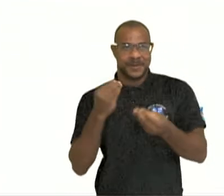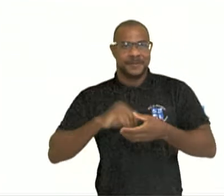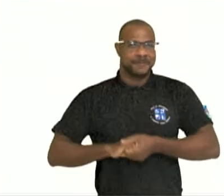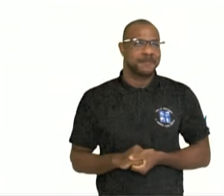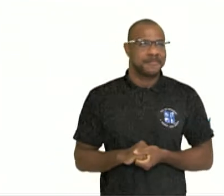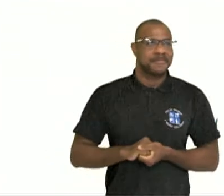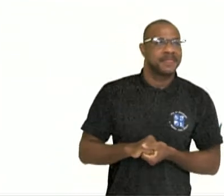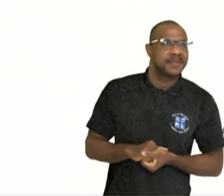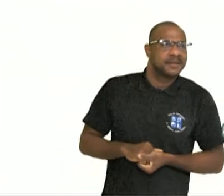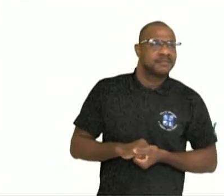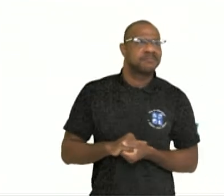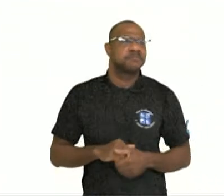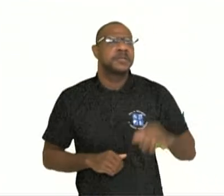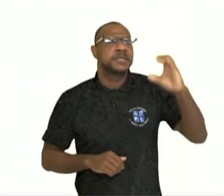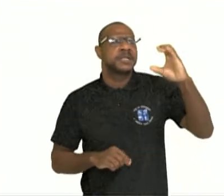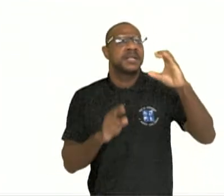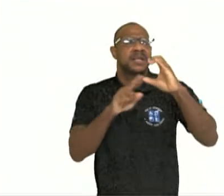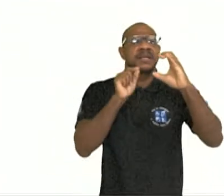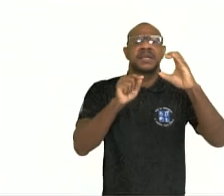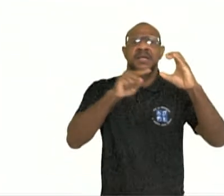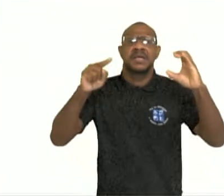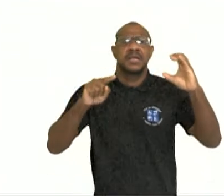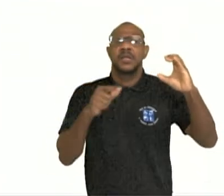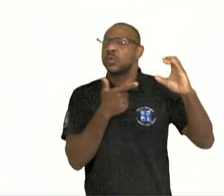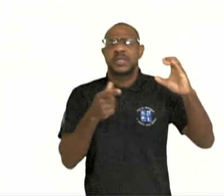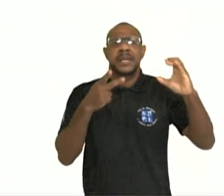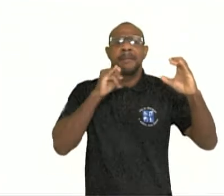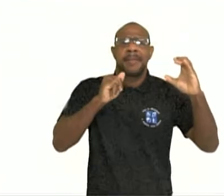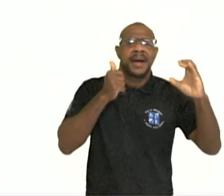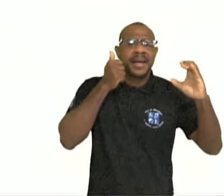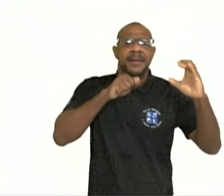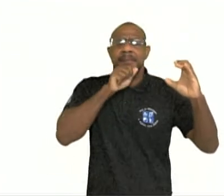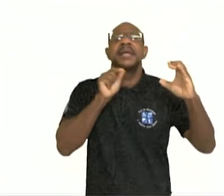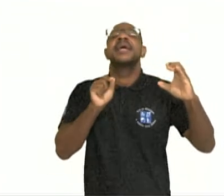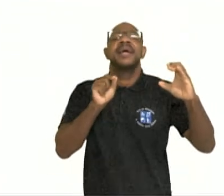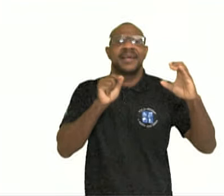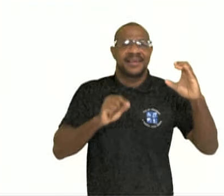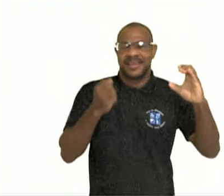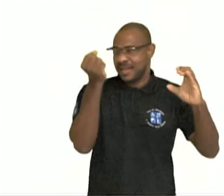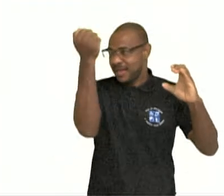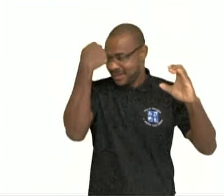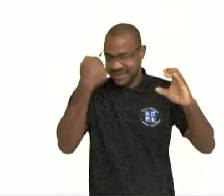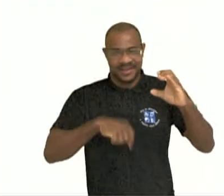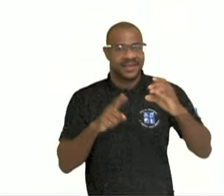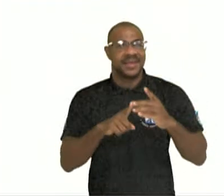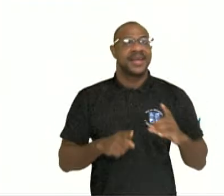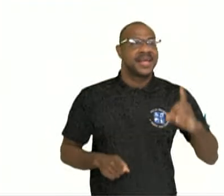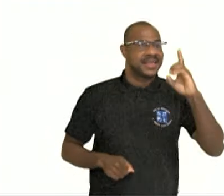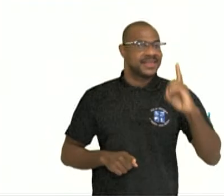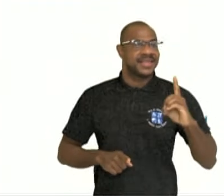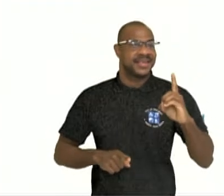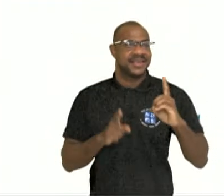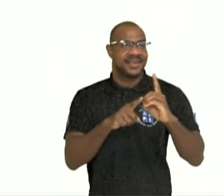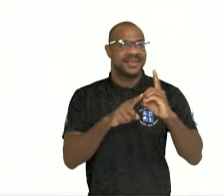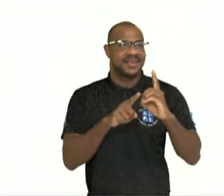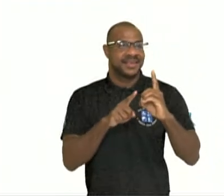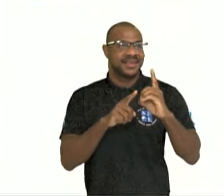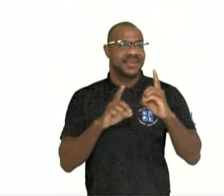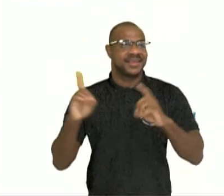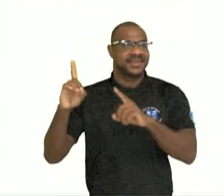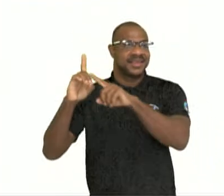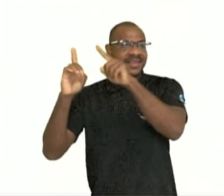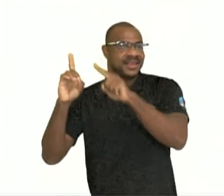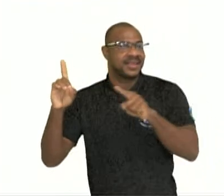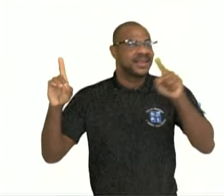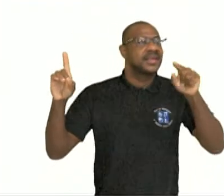Letra C, quem que é o huérfano? Quem que é órfão? El Chavo, o Chaves. Letra D, quem é Dueña